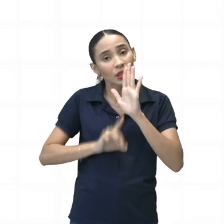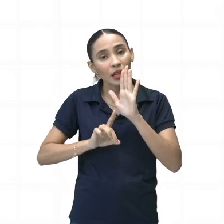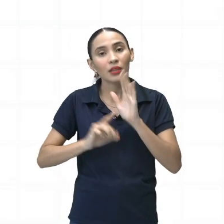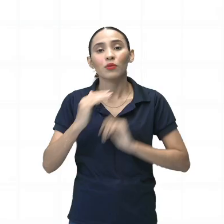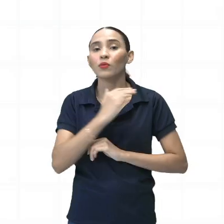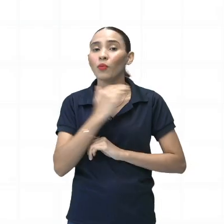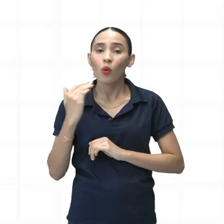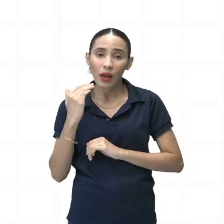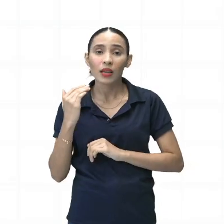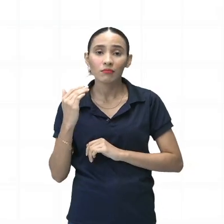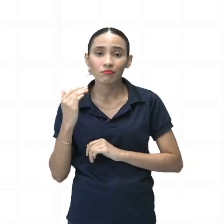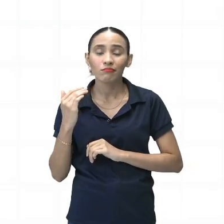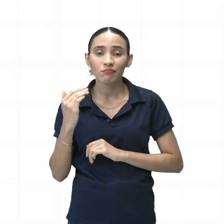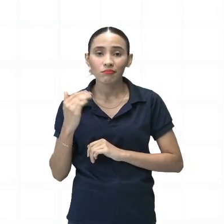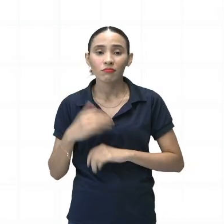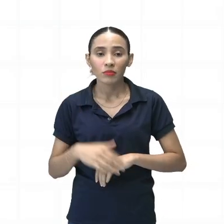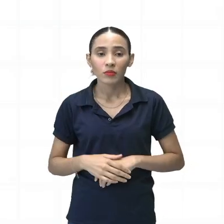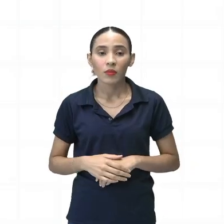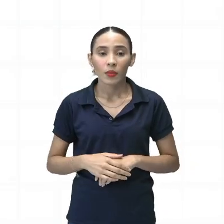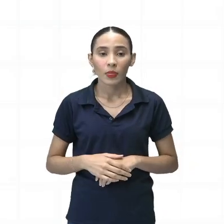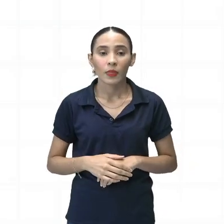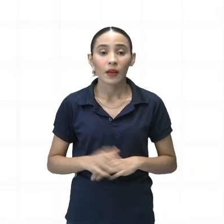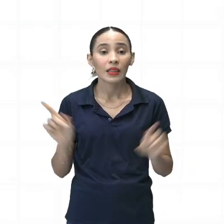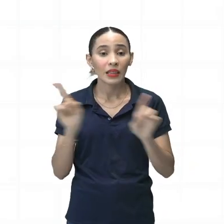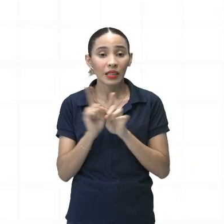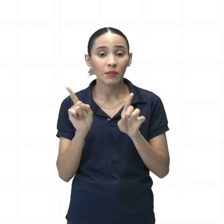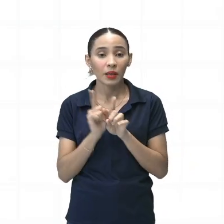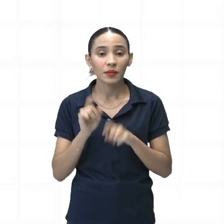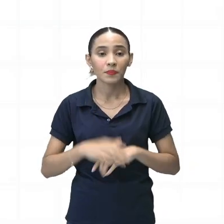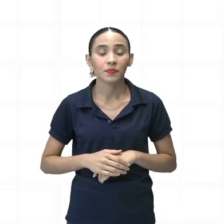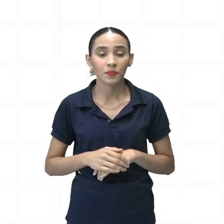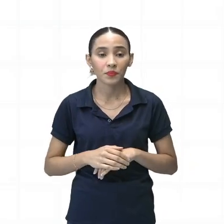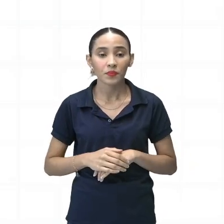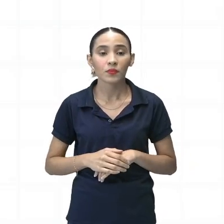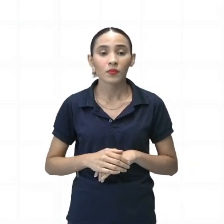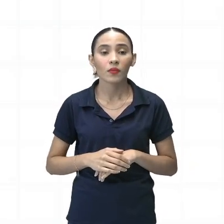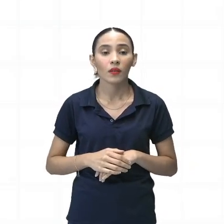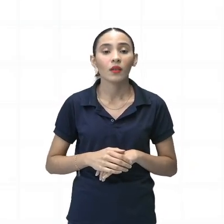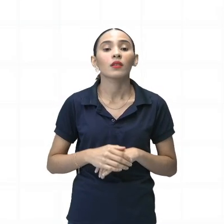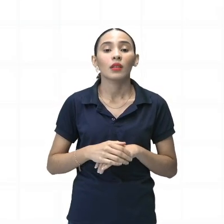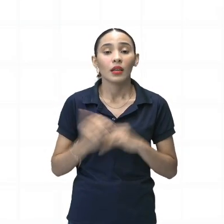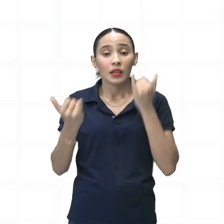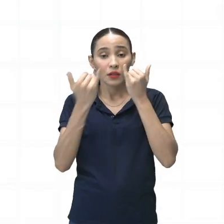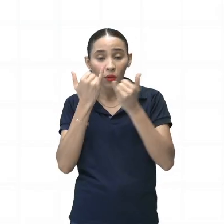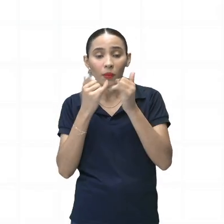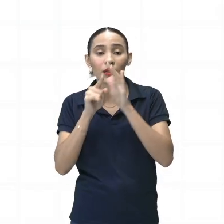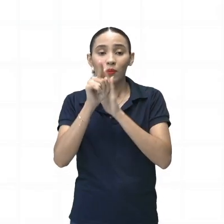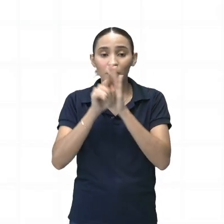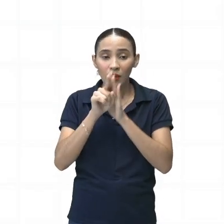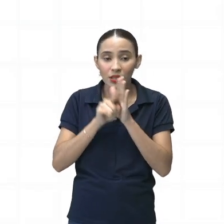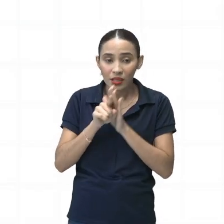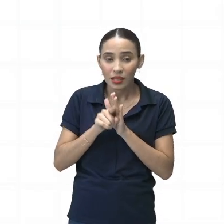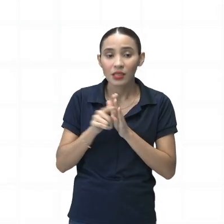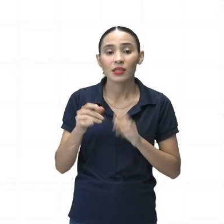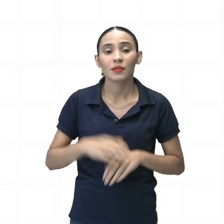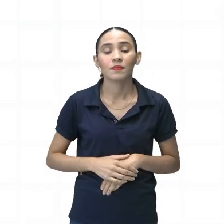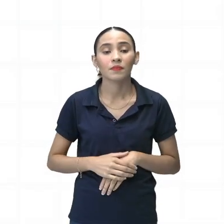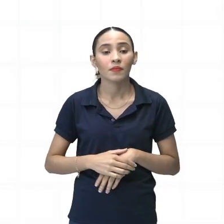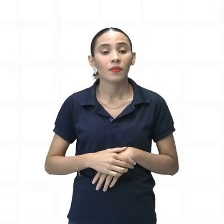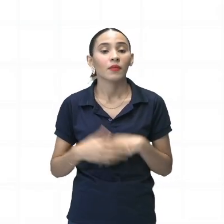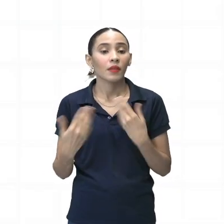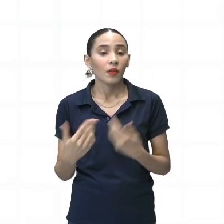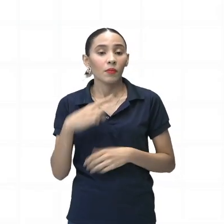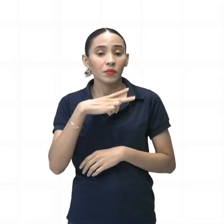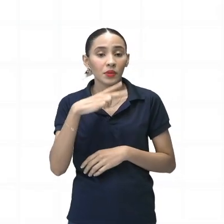dados na área da saúde, a vacinação em saúde pública é um campo da discussão da bioética, o acesso